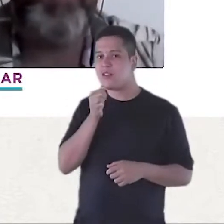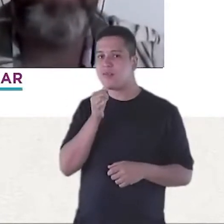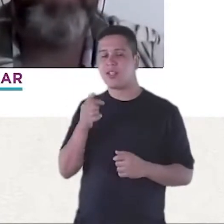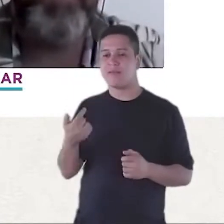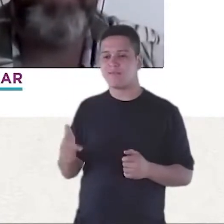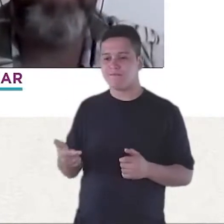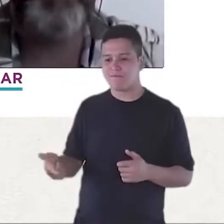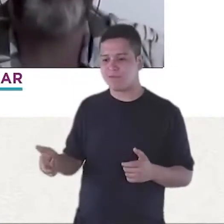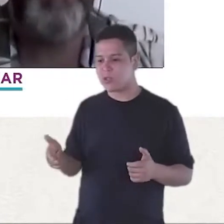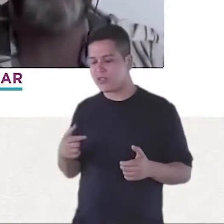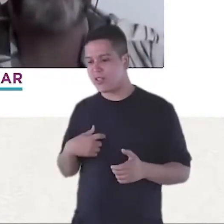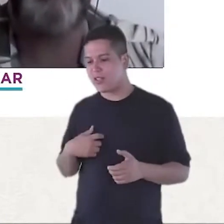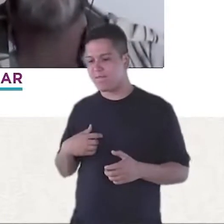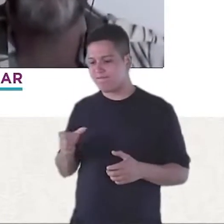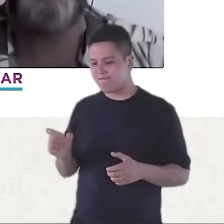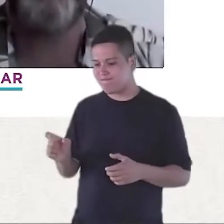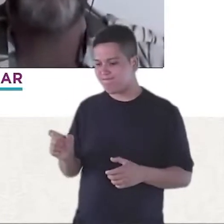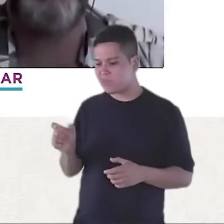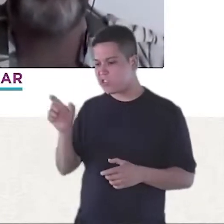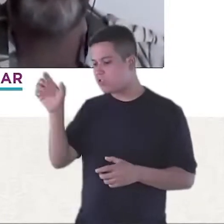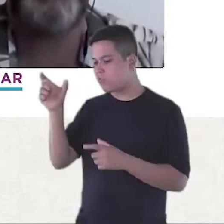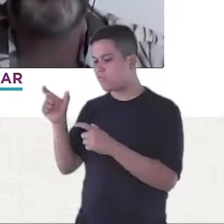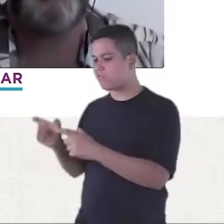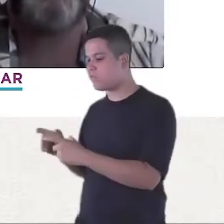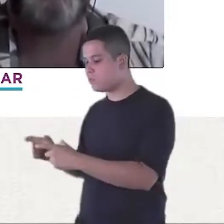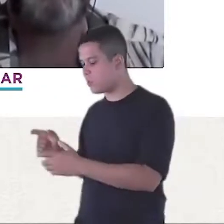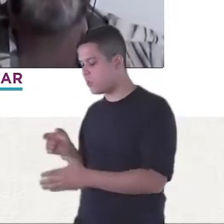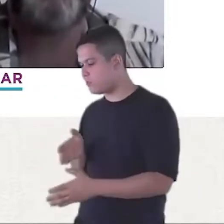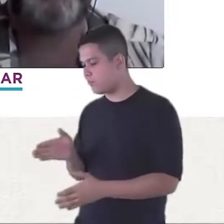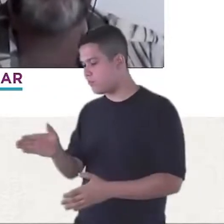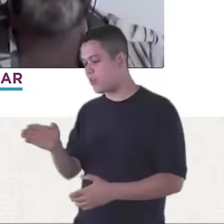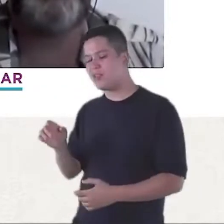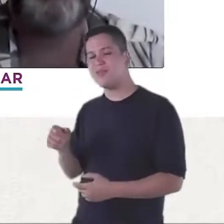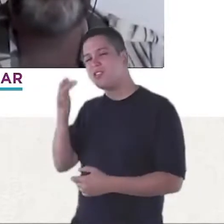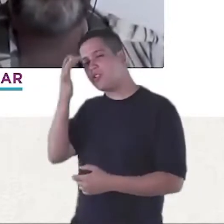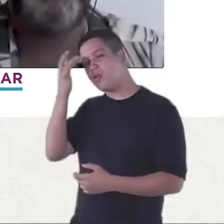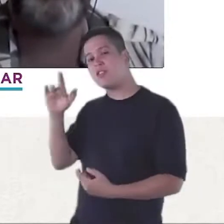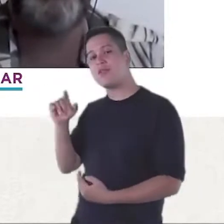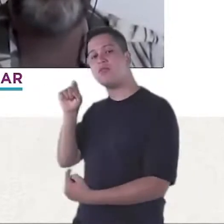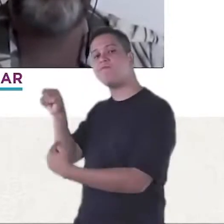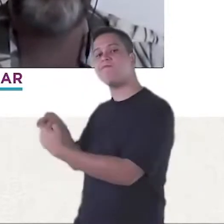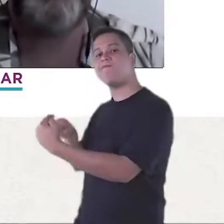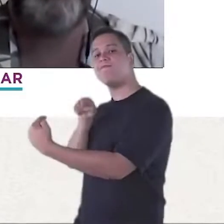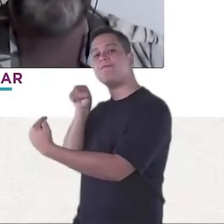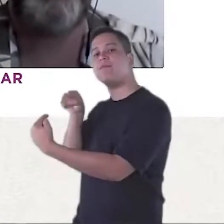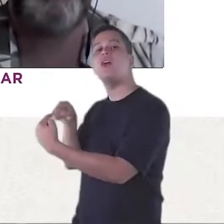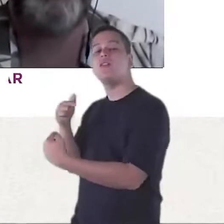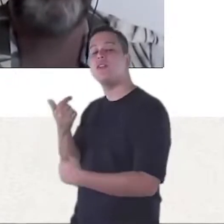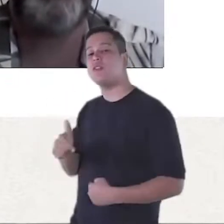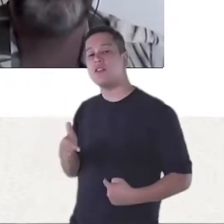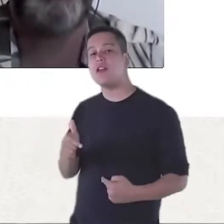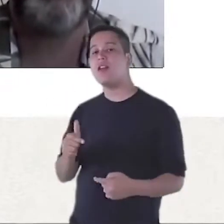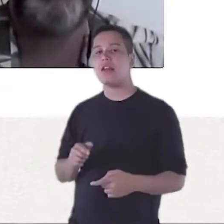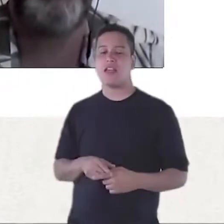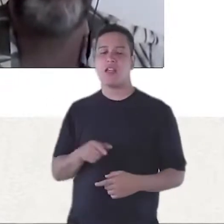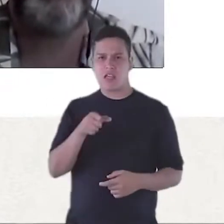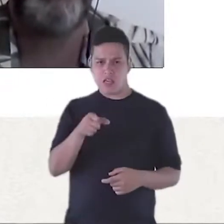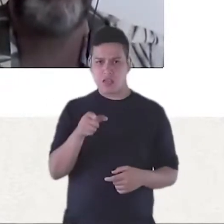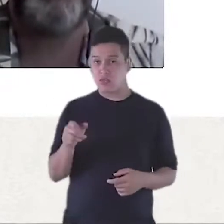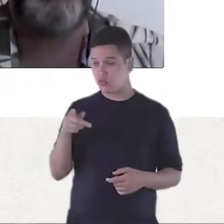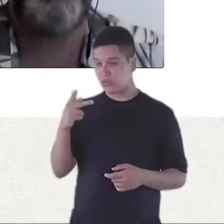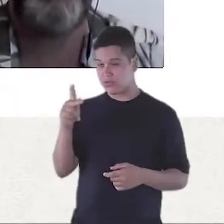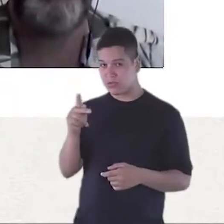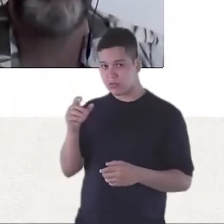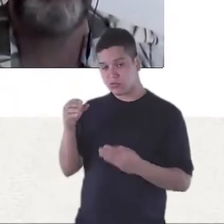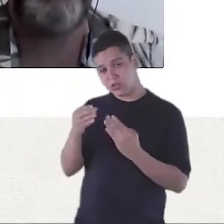de canto, de referência, né? Que a infância, que a sua infância teve, e o